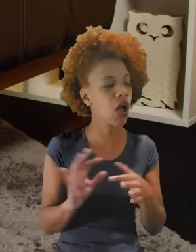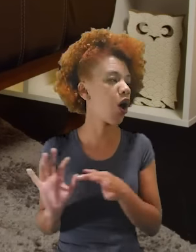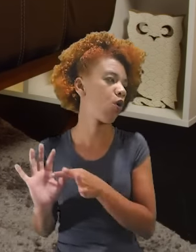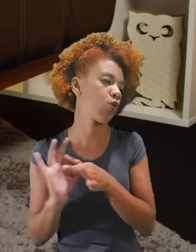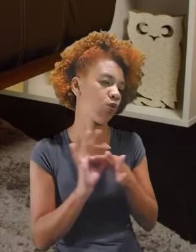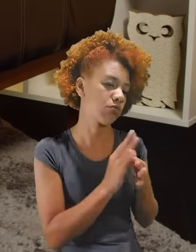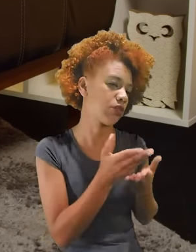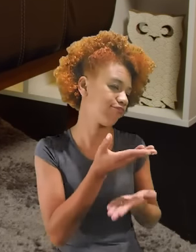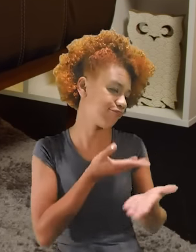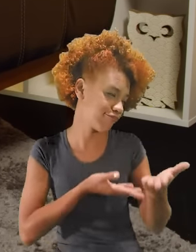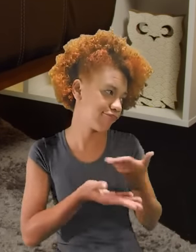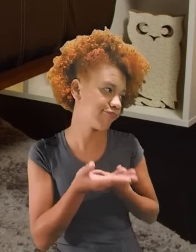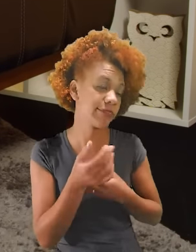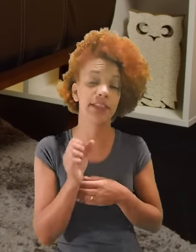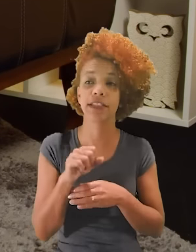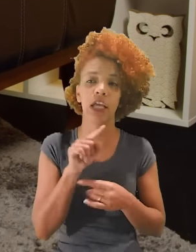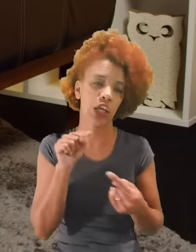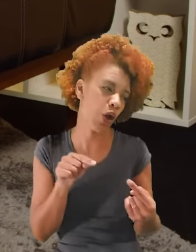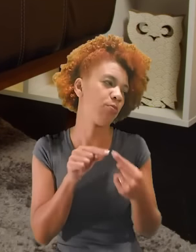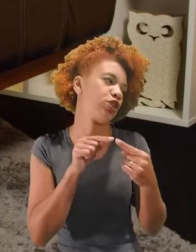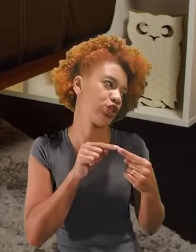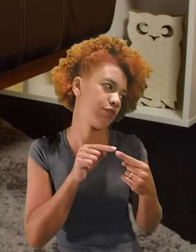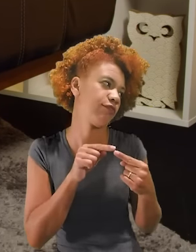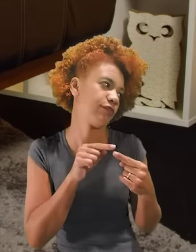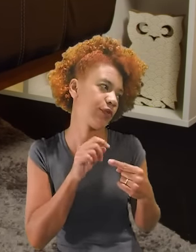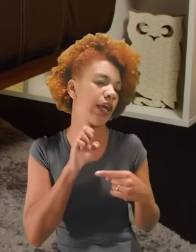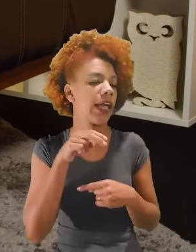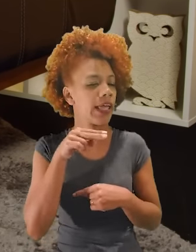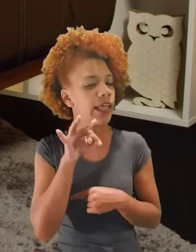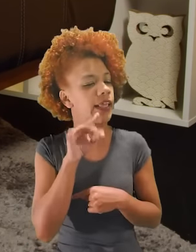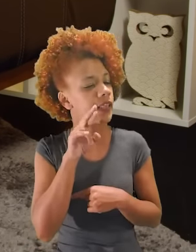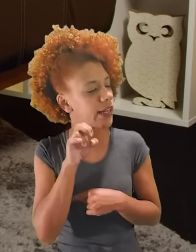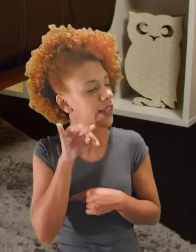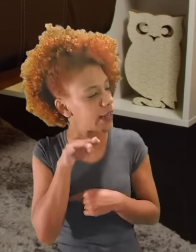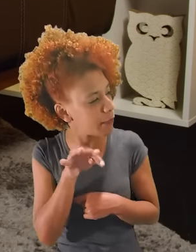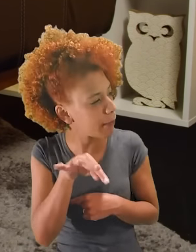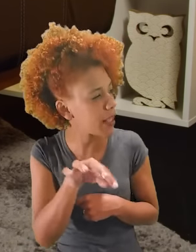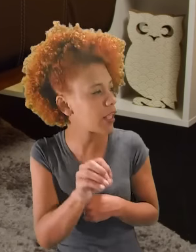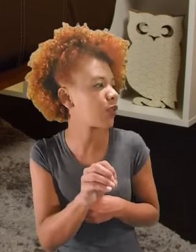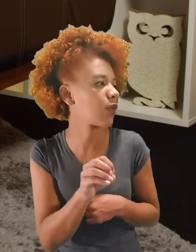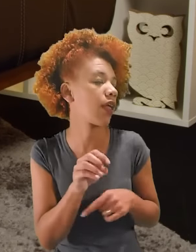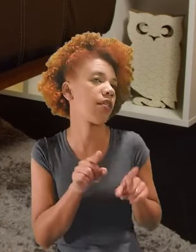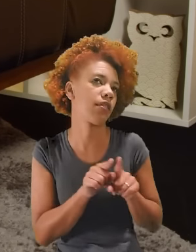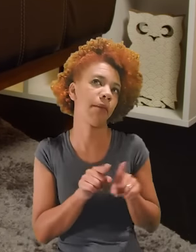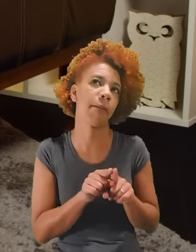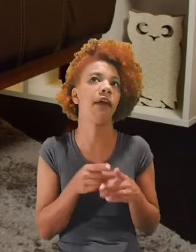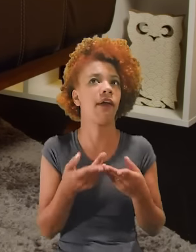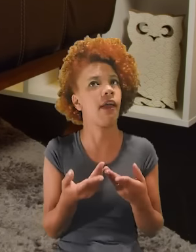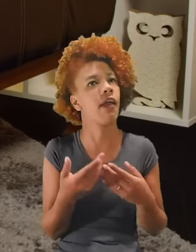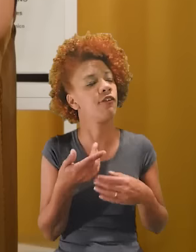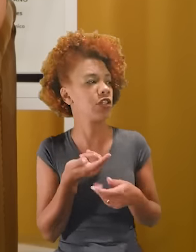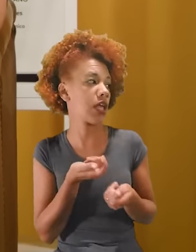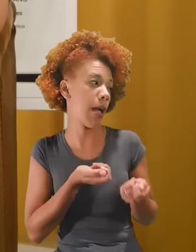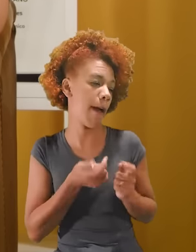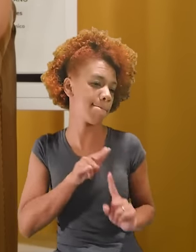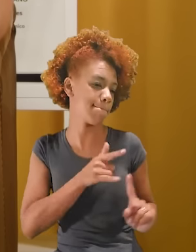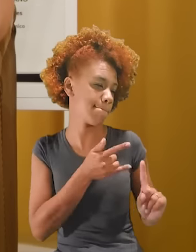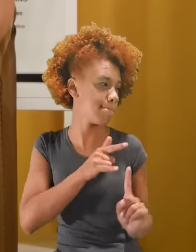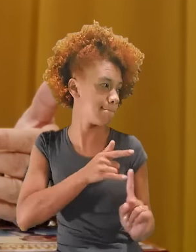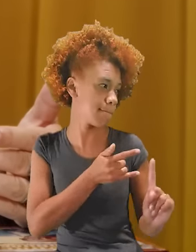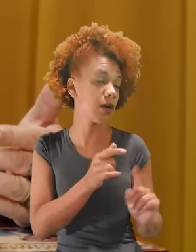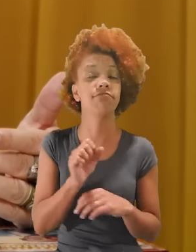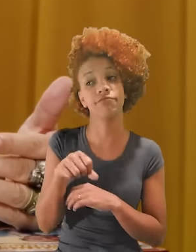relação de entretenimento. Exatamente. Que é a função do entretenimento, de alguma maneira, é isso, né? Aí. É isso aí. A alienar, mas também, de alguma maneira, você manipular.